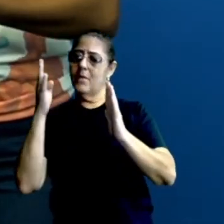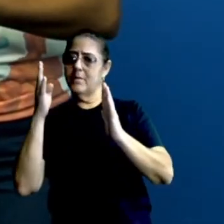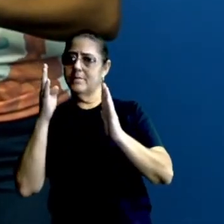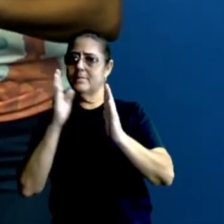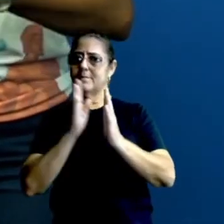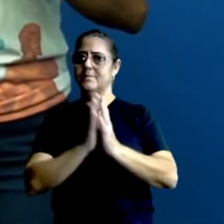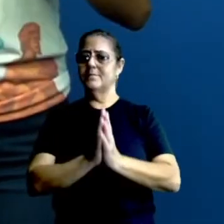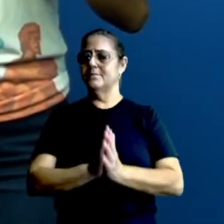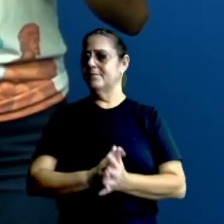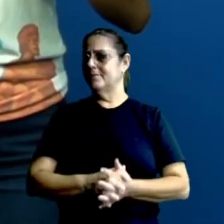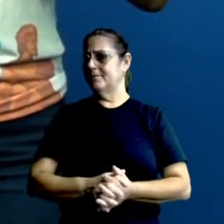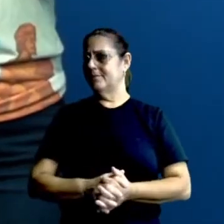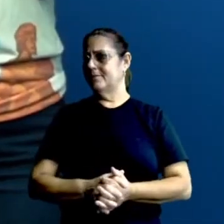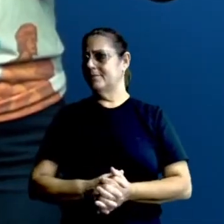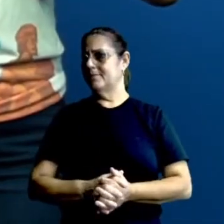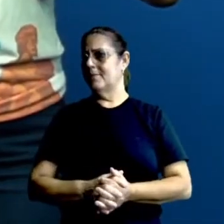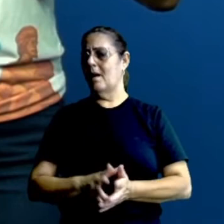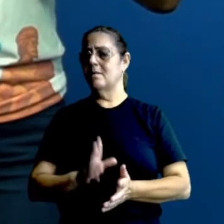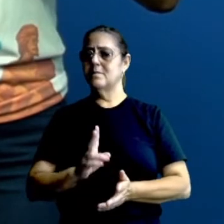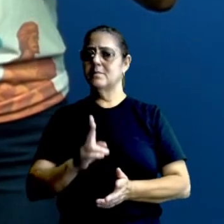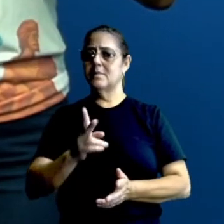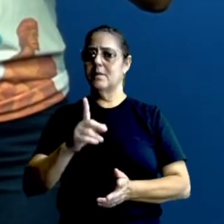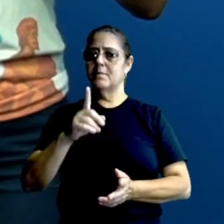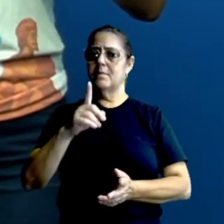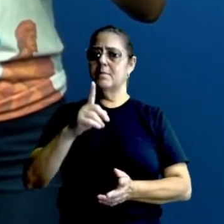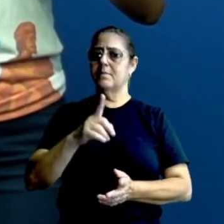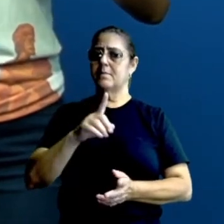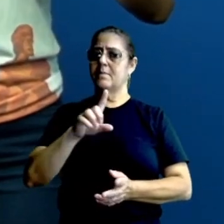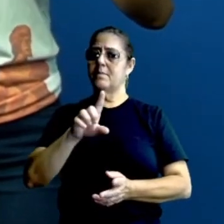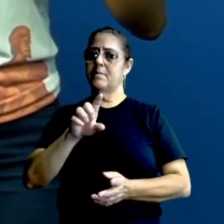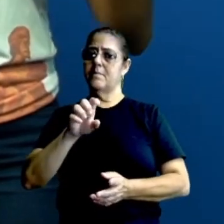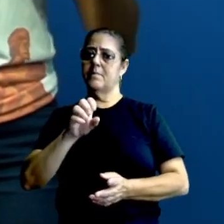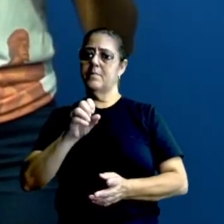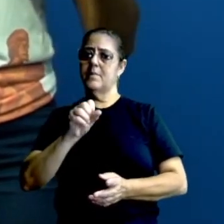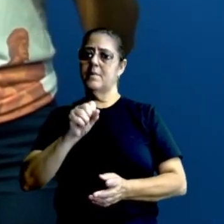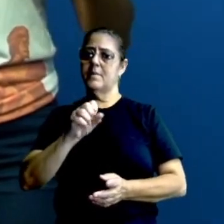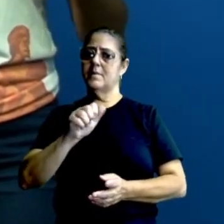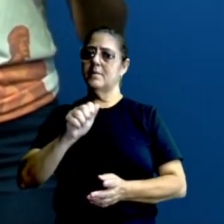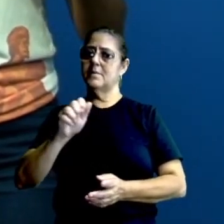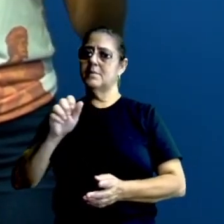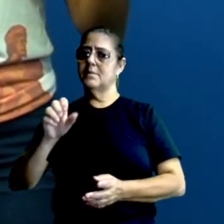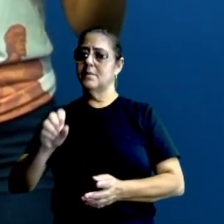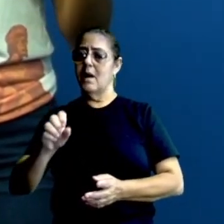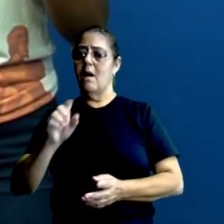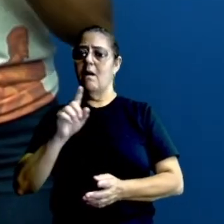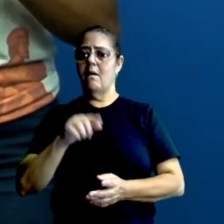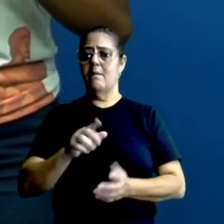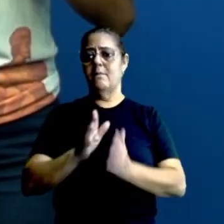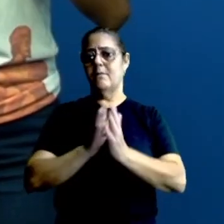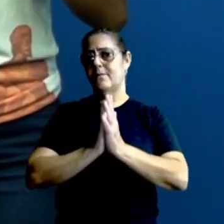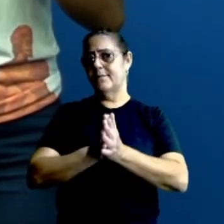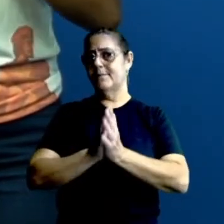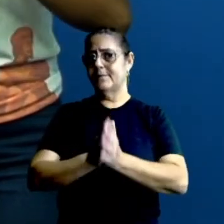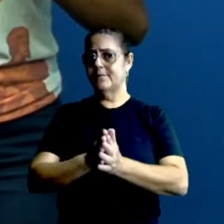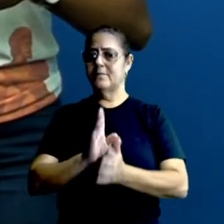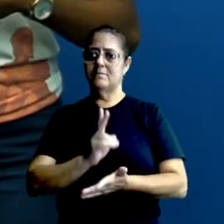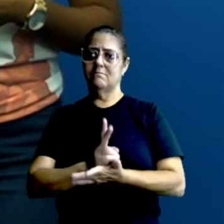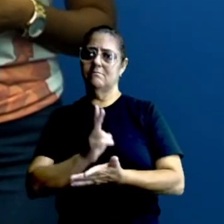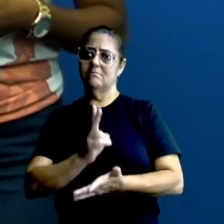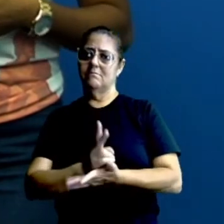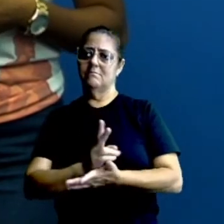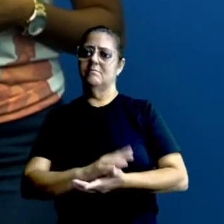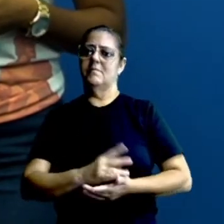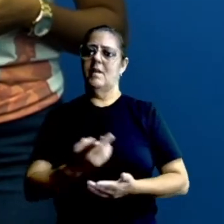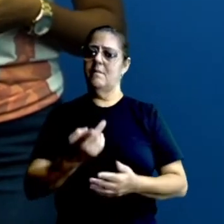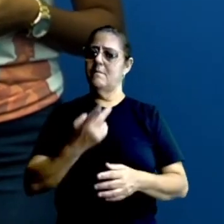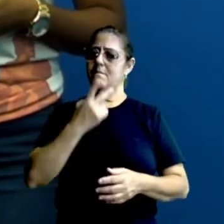door, please. Certo? Então, open, abrir. Close, fechar. E the door, please, será a